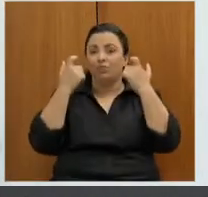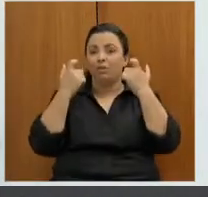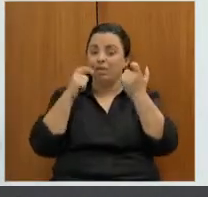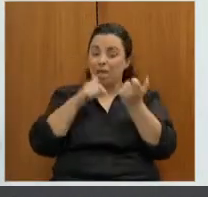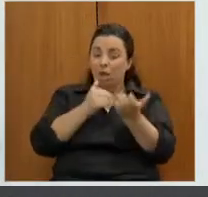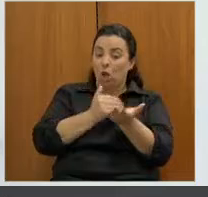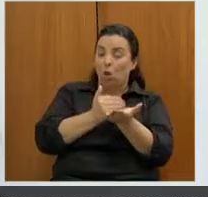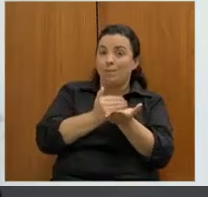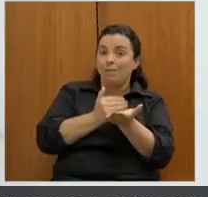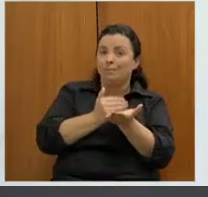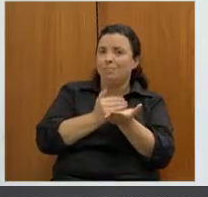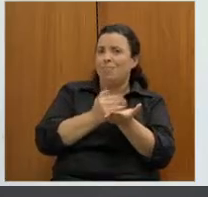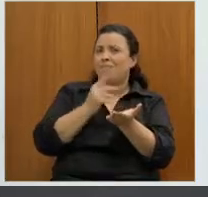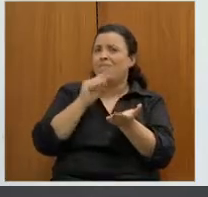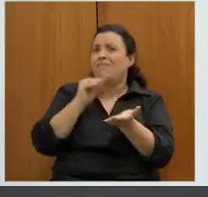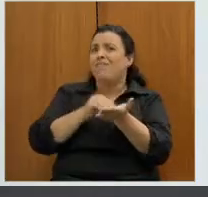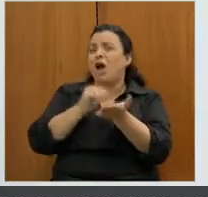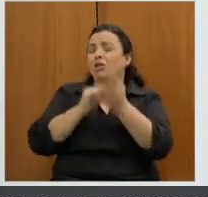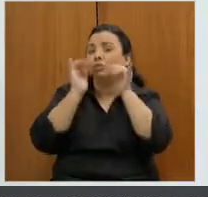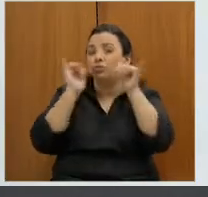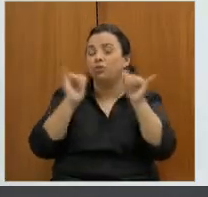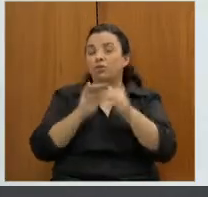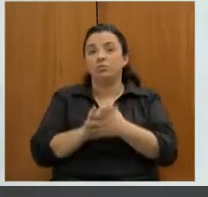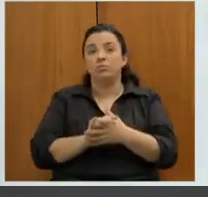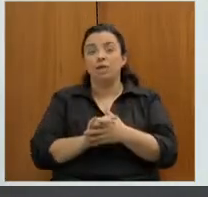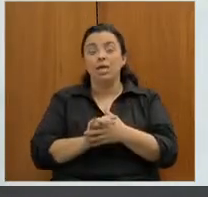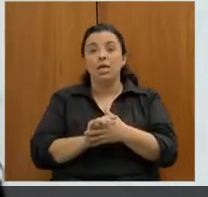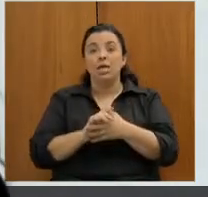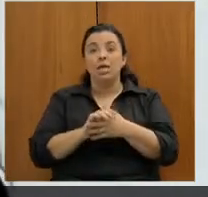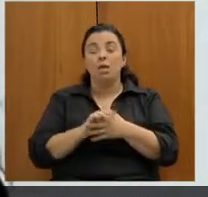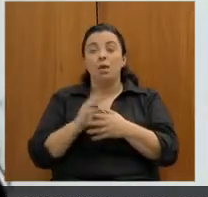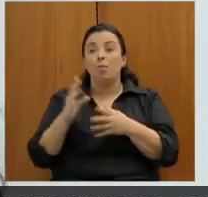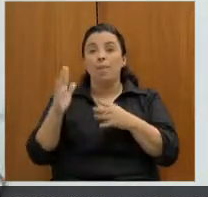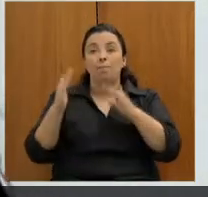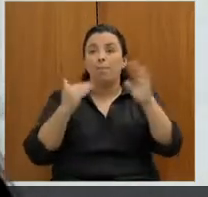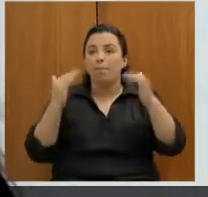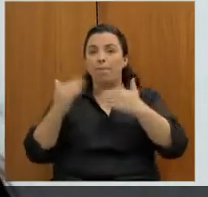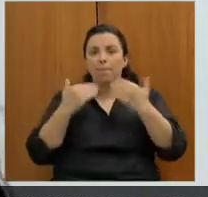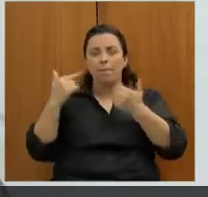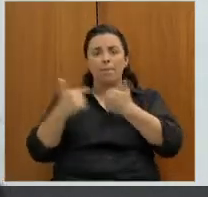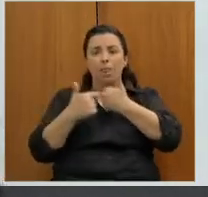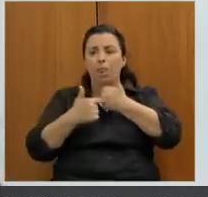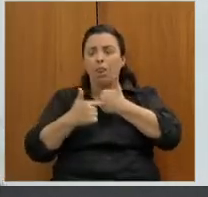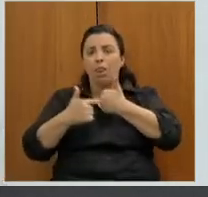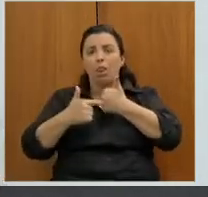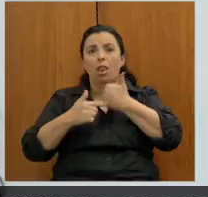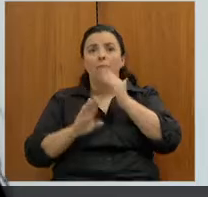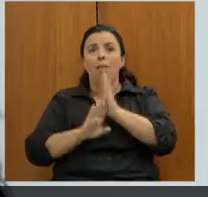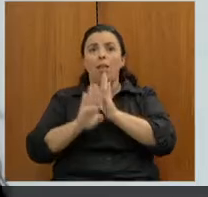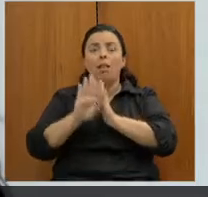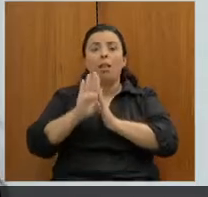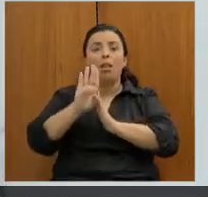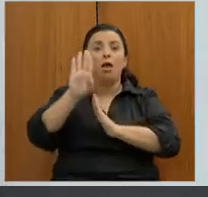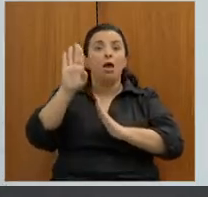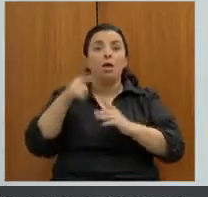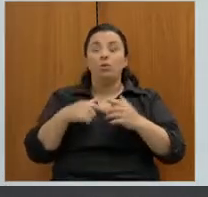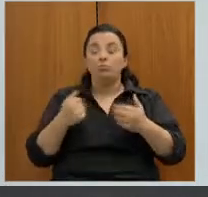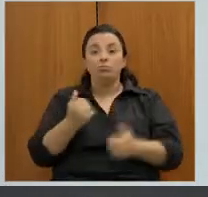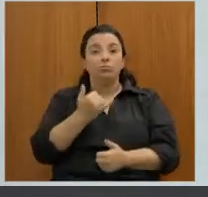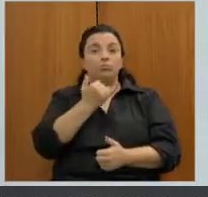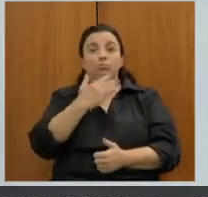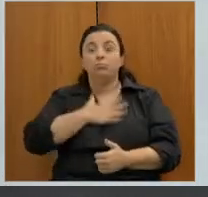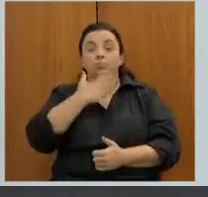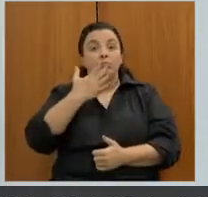e eu fiquei muito assustada com a repercussão que Deus meus depoimentos porque de 2017 para cá